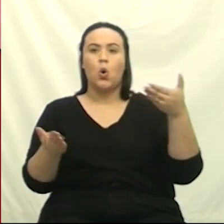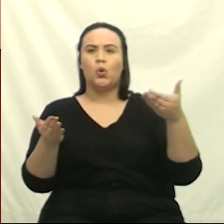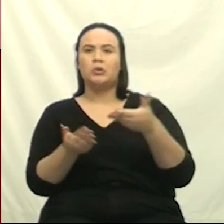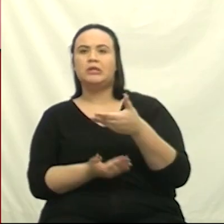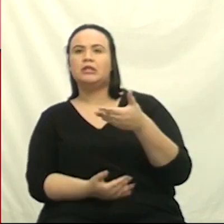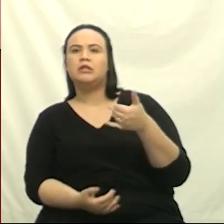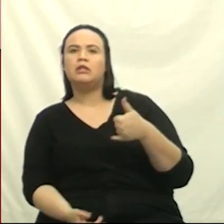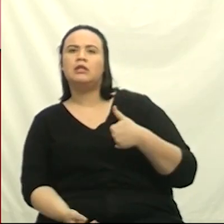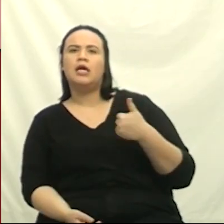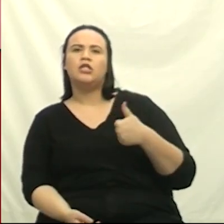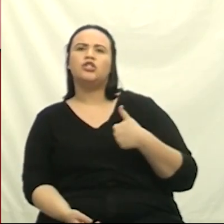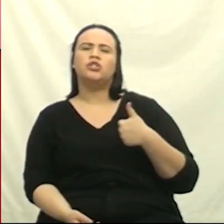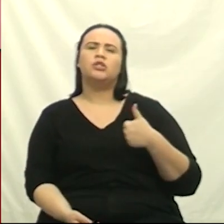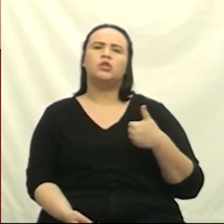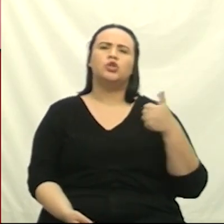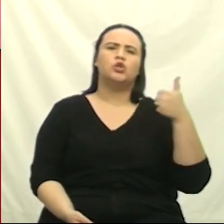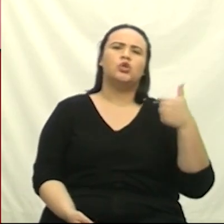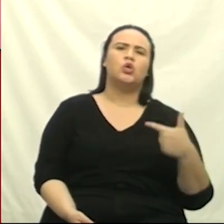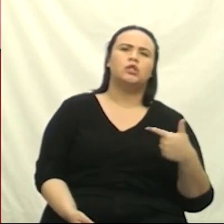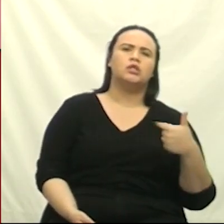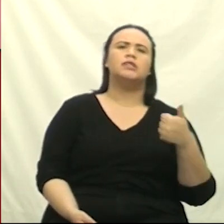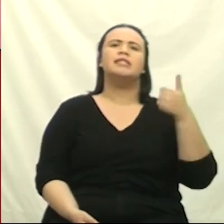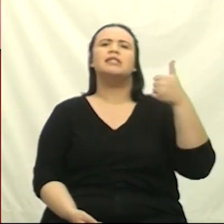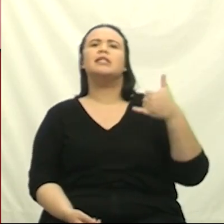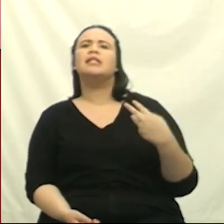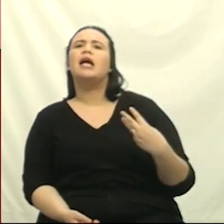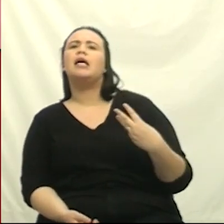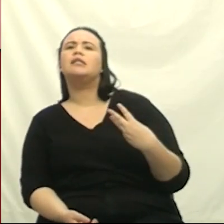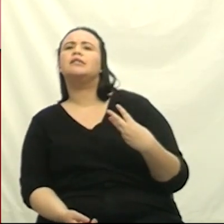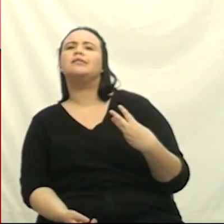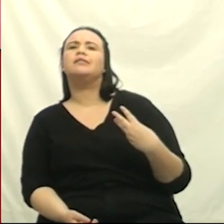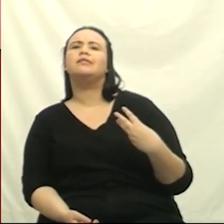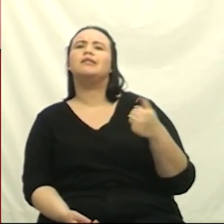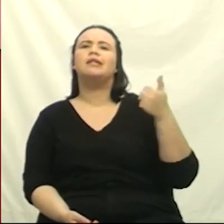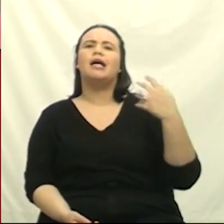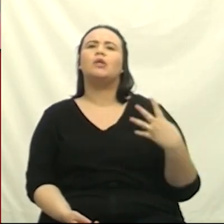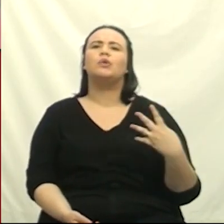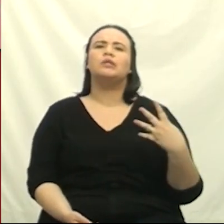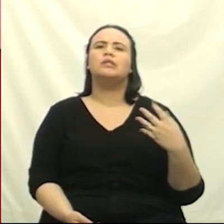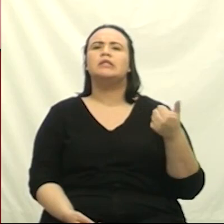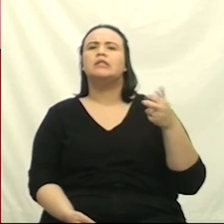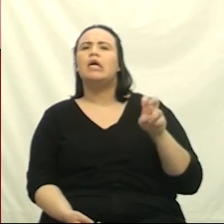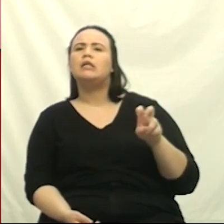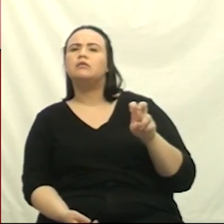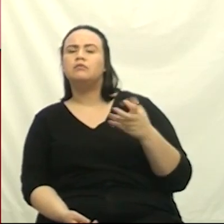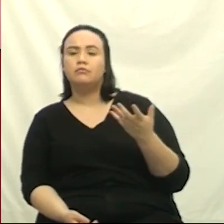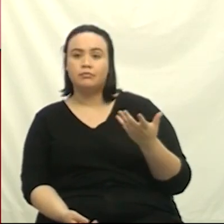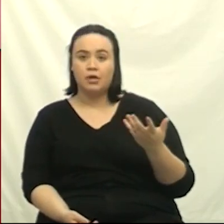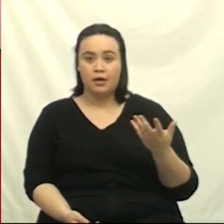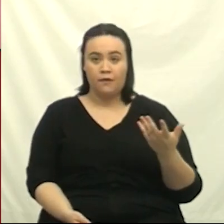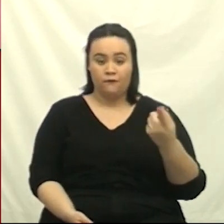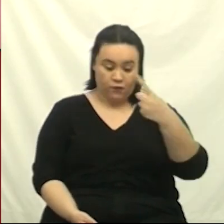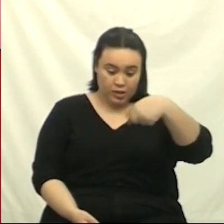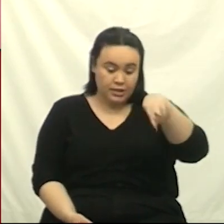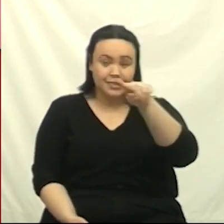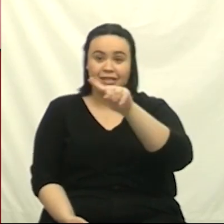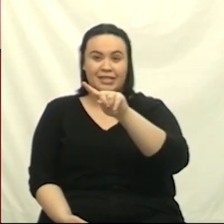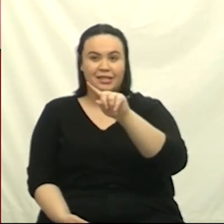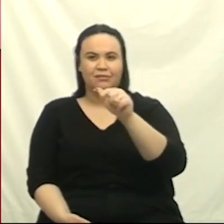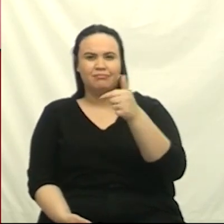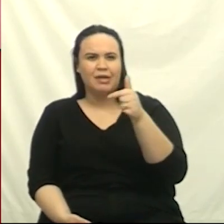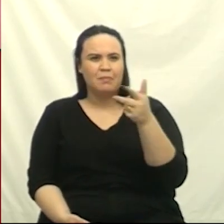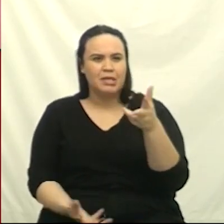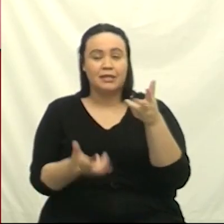12 11 13 13 anos 14 15 talvez vocês talvez ainda não tenham